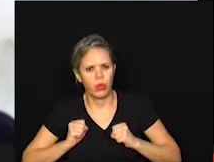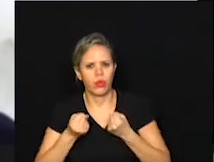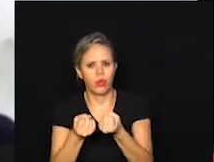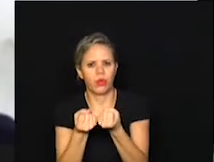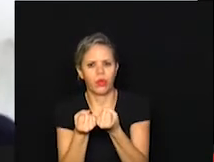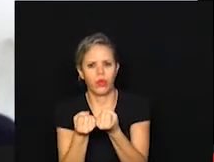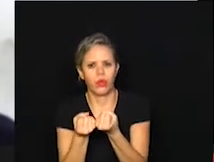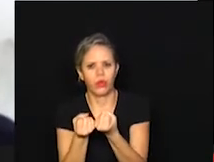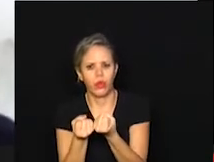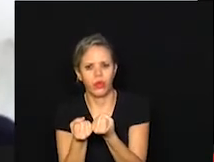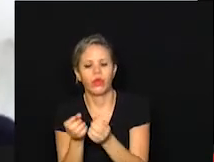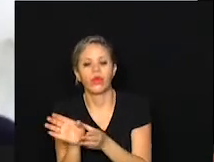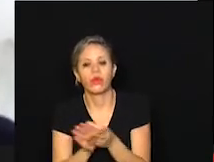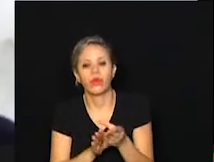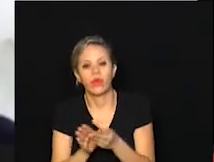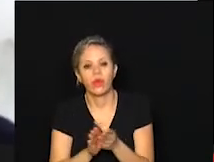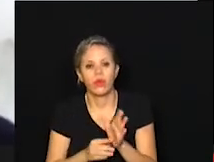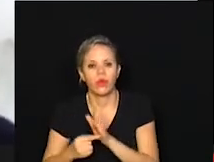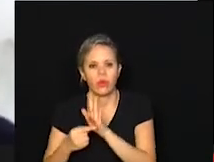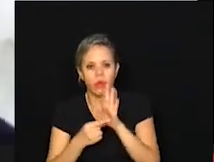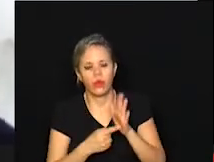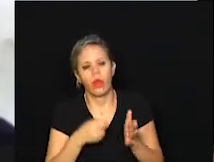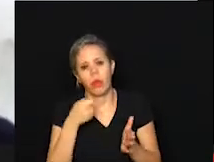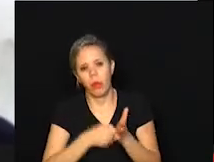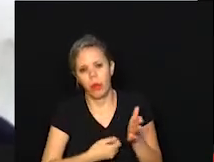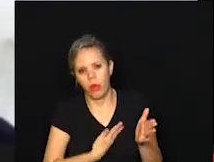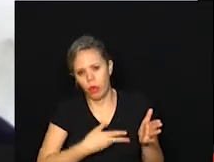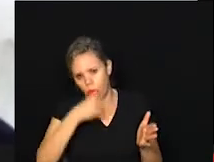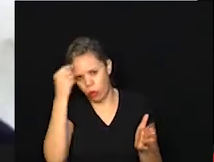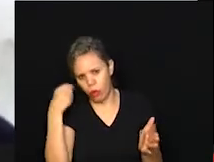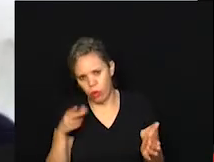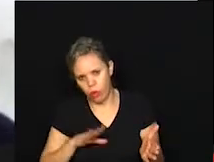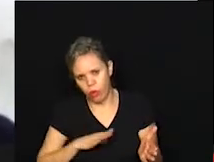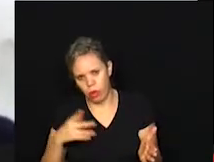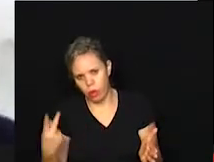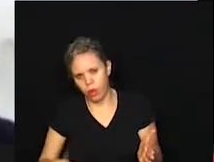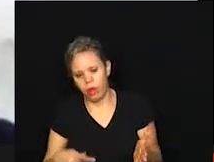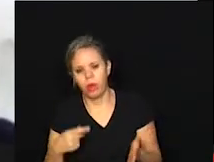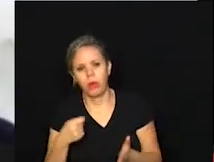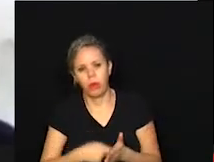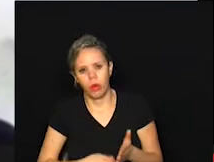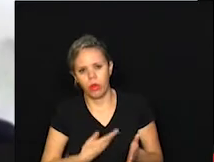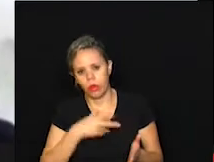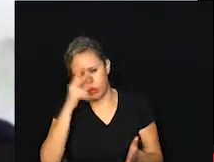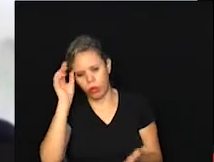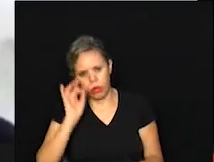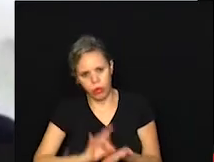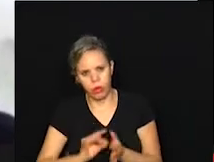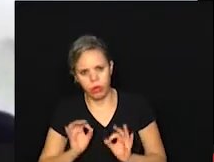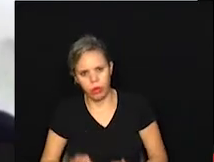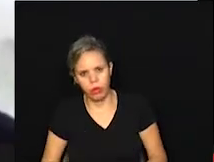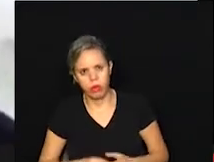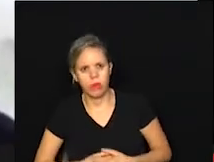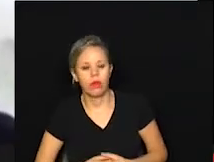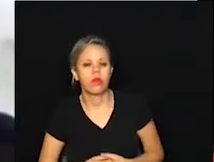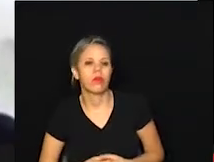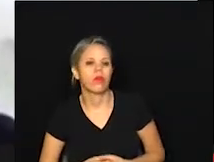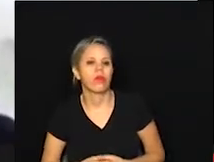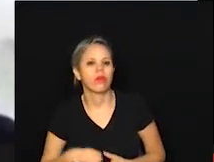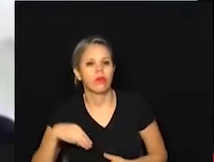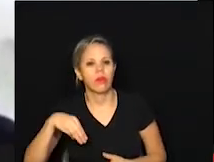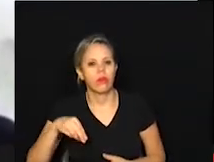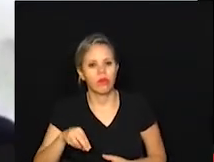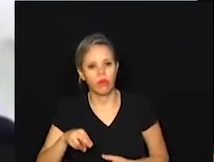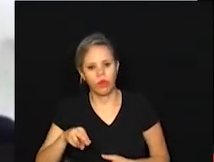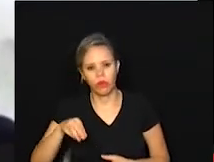um conselho que venha apresentar políticas públicas para essa cidade e políticas públicas efetivas. A Mônica, por